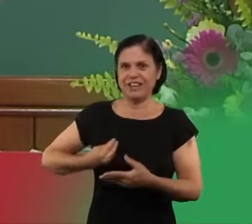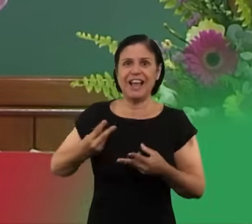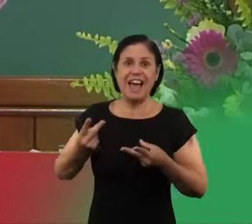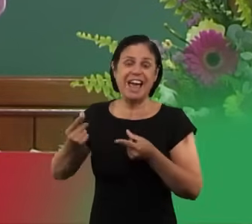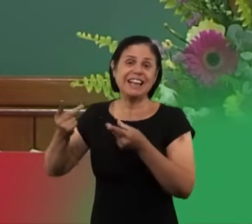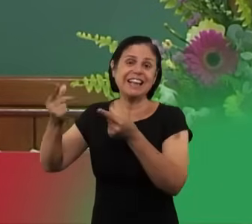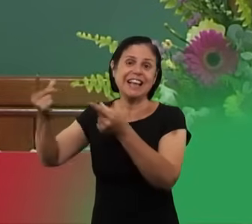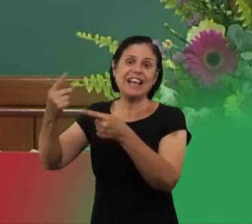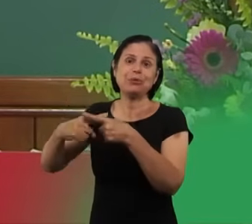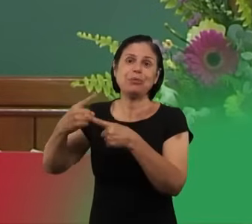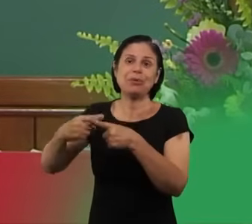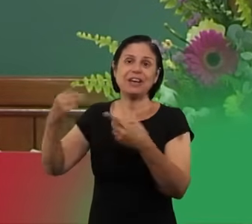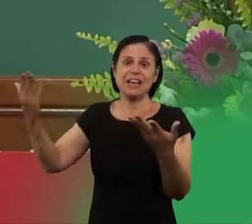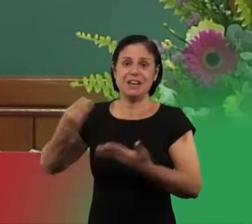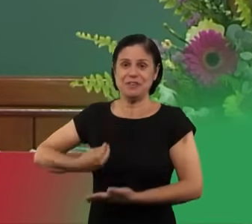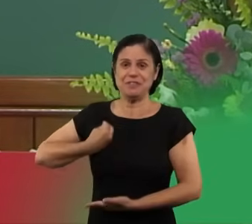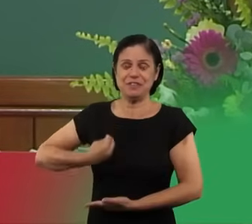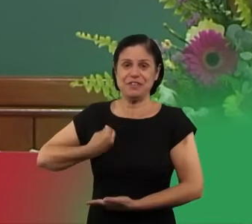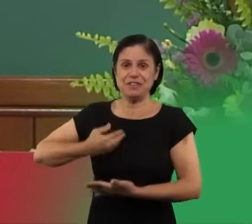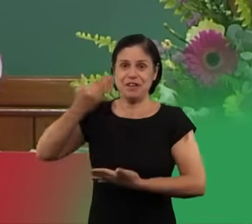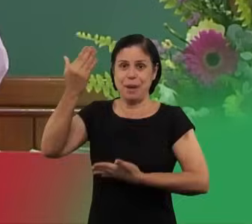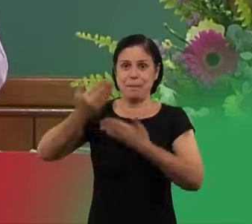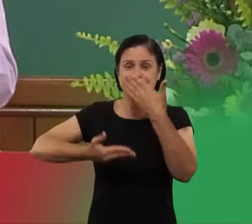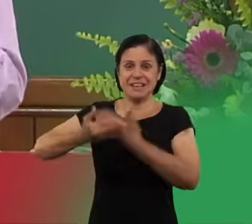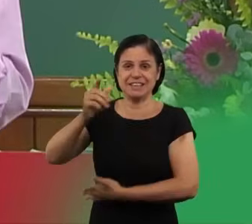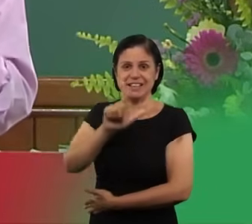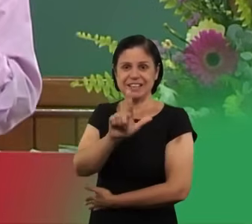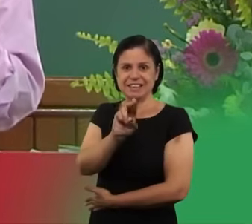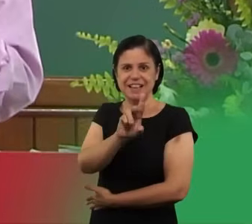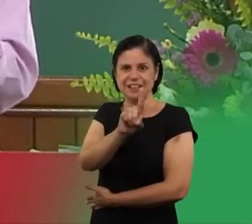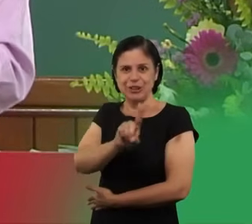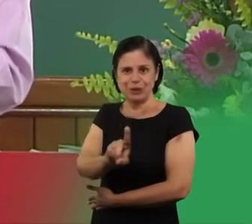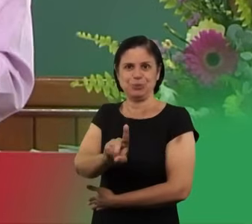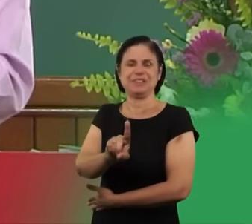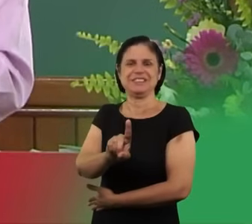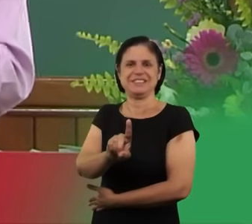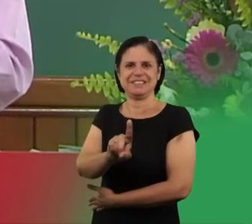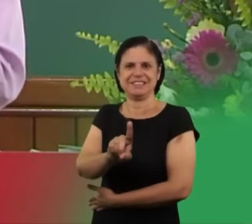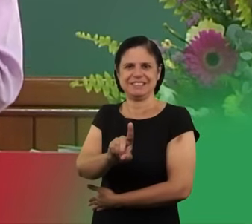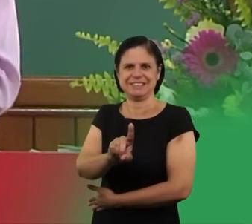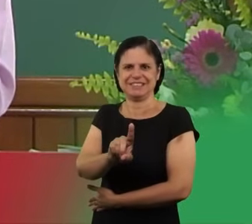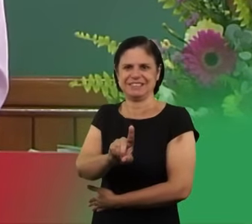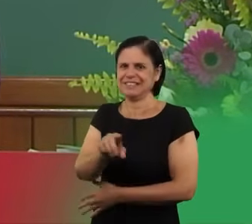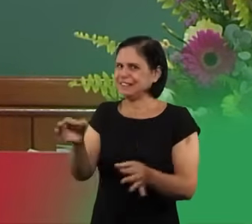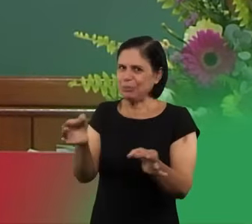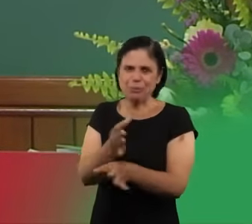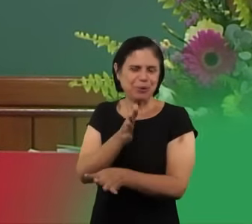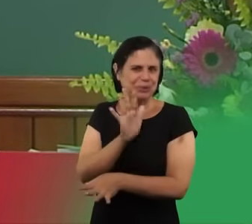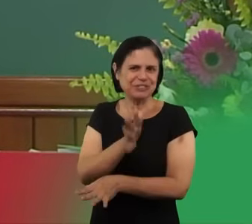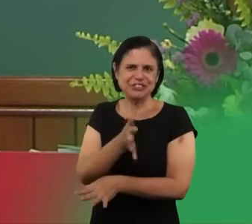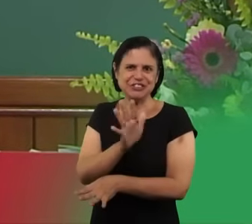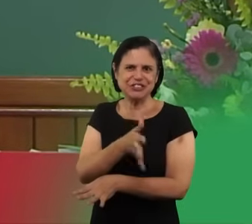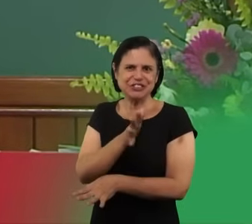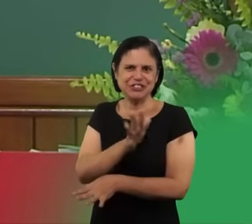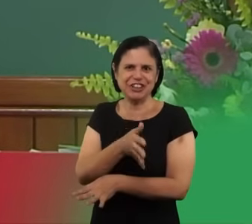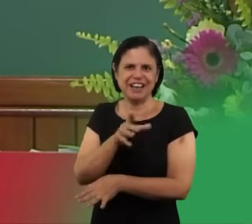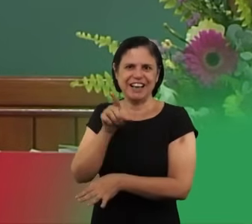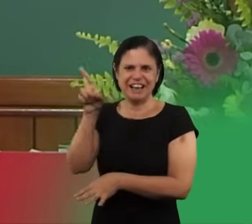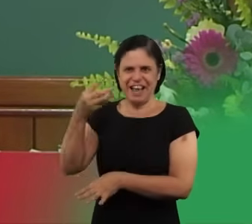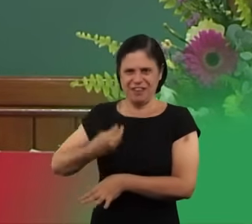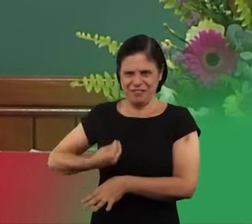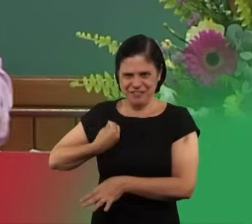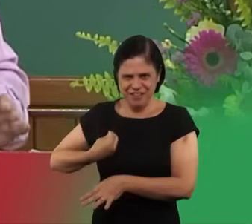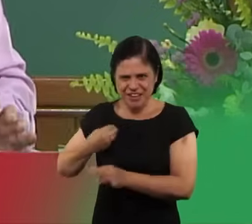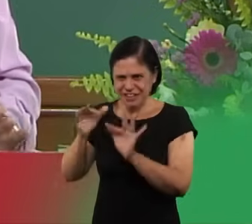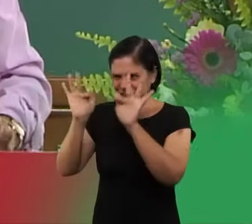da luz. Então tudo diante da luz está estabelecida numa vida que não terá fim, que é